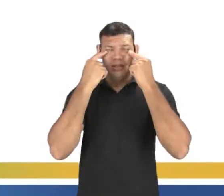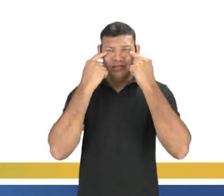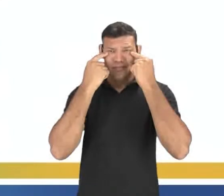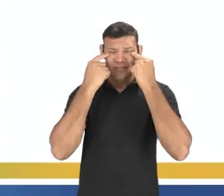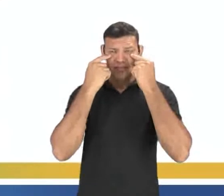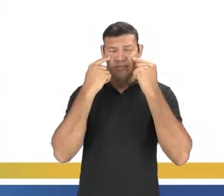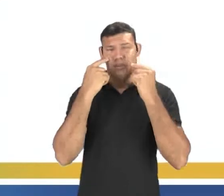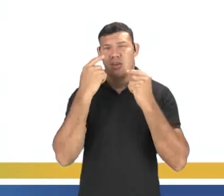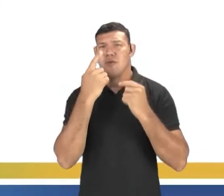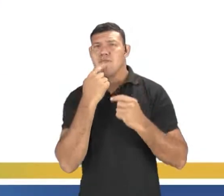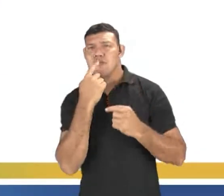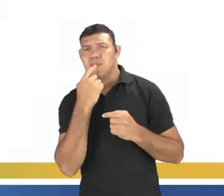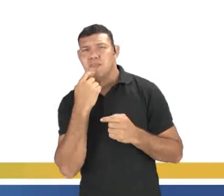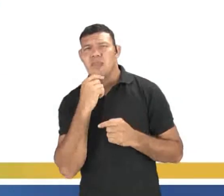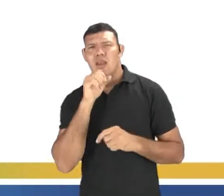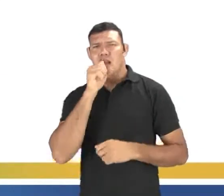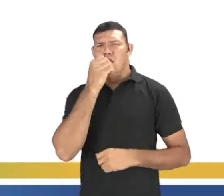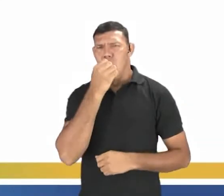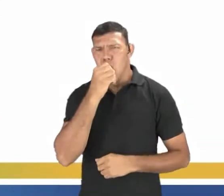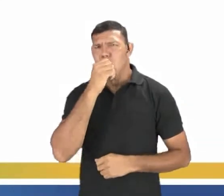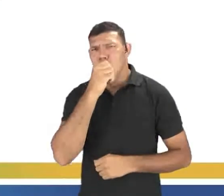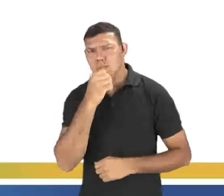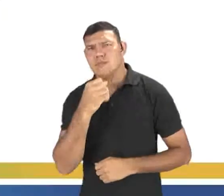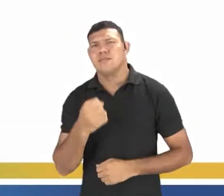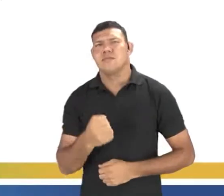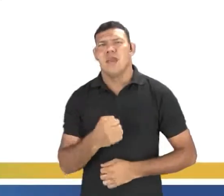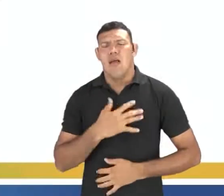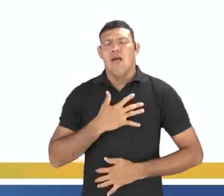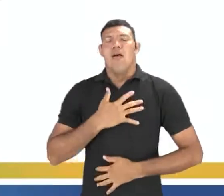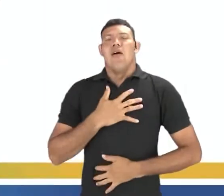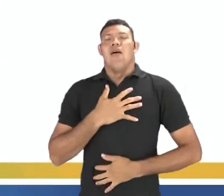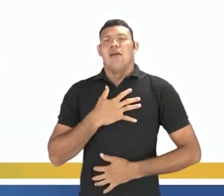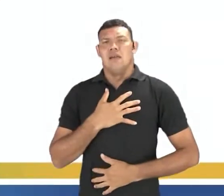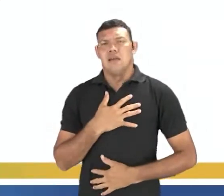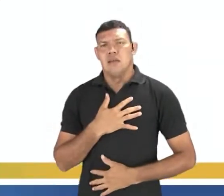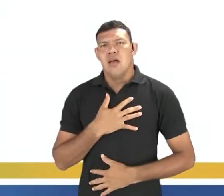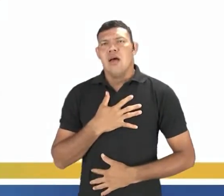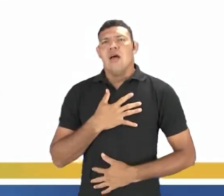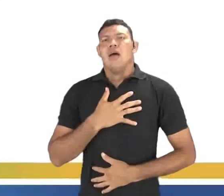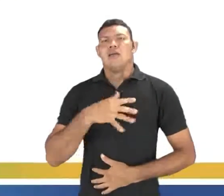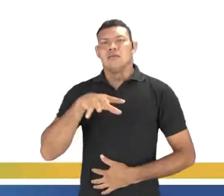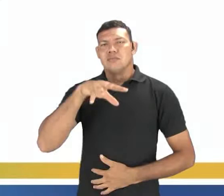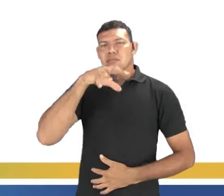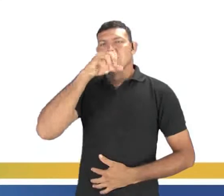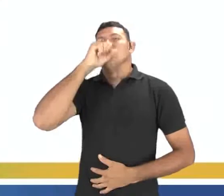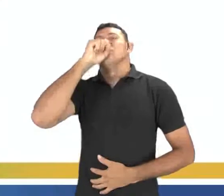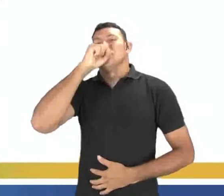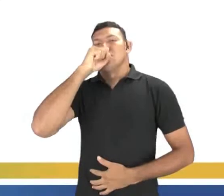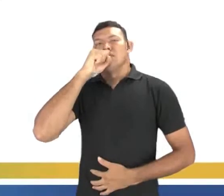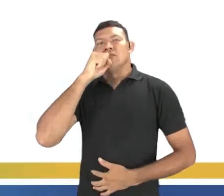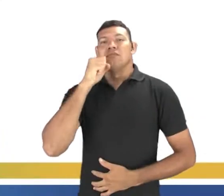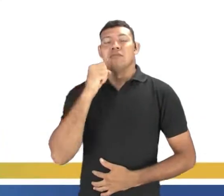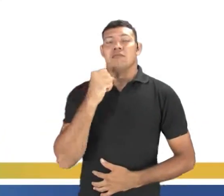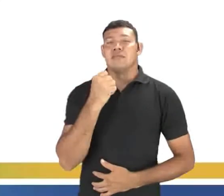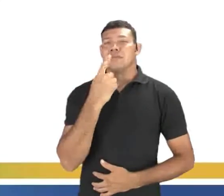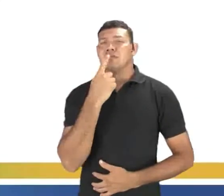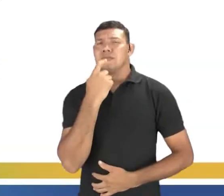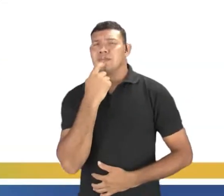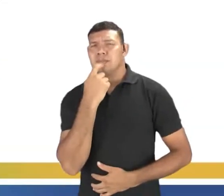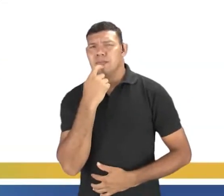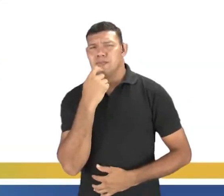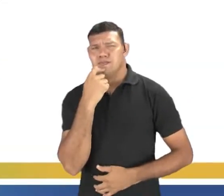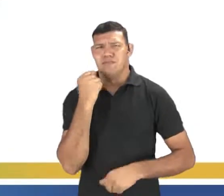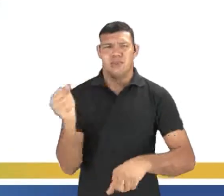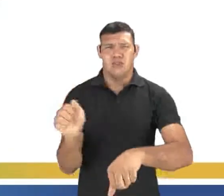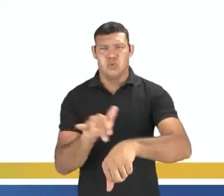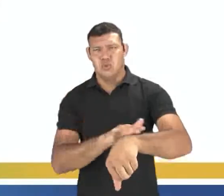garganta, tosse, falta de ar, nariz entupido, vermelhidão e alergia